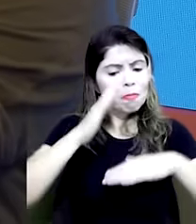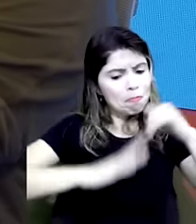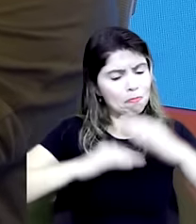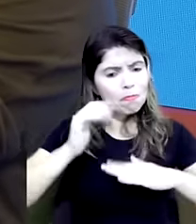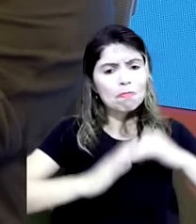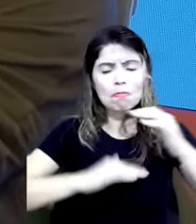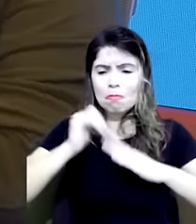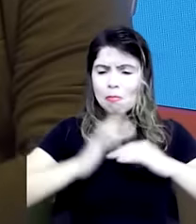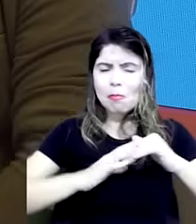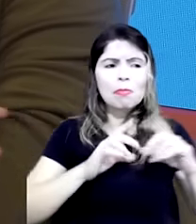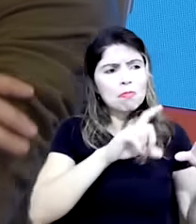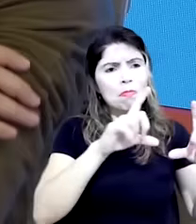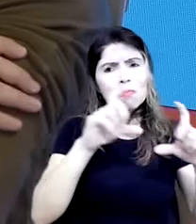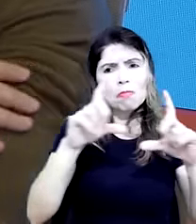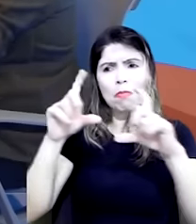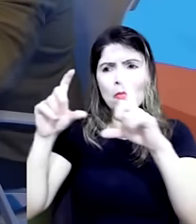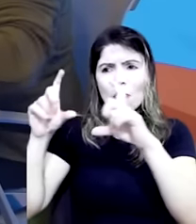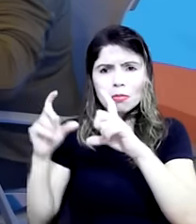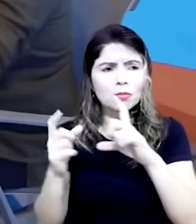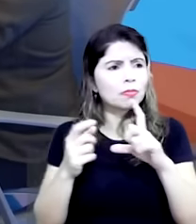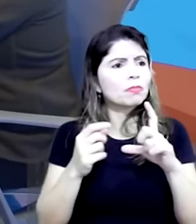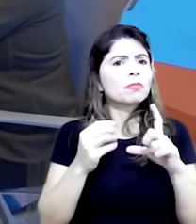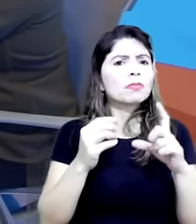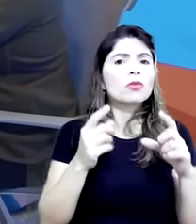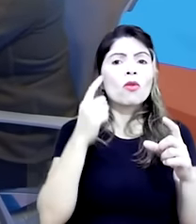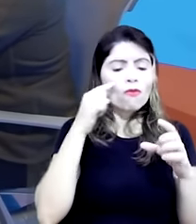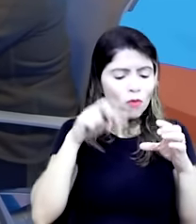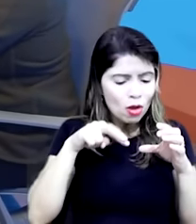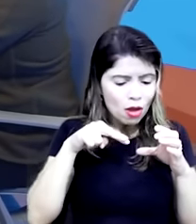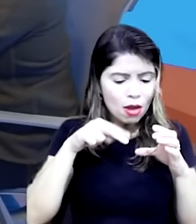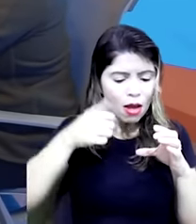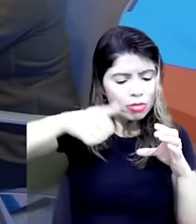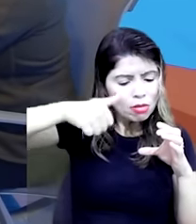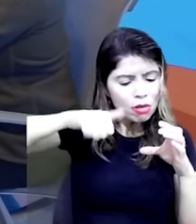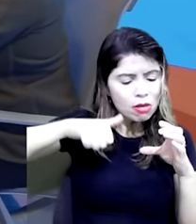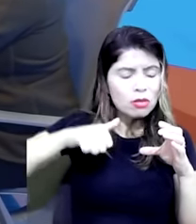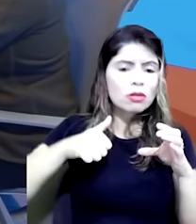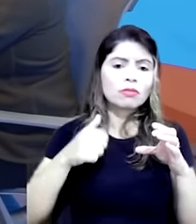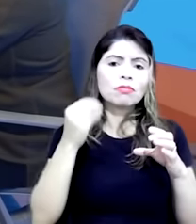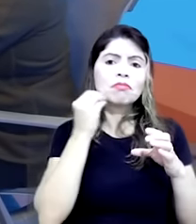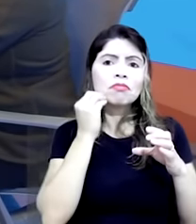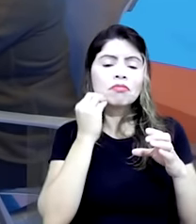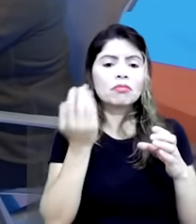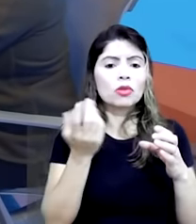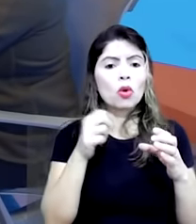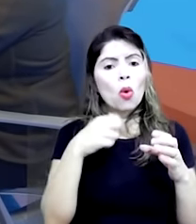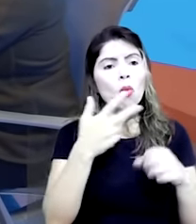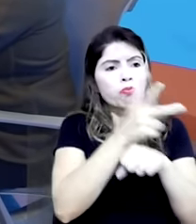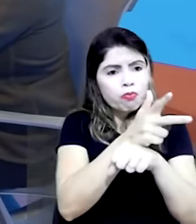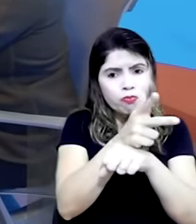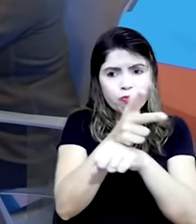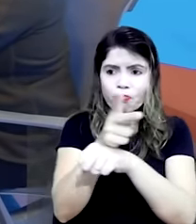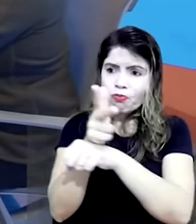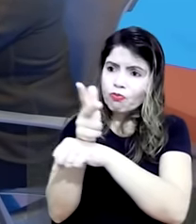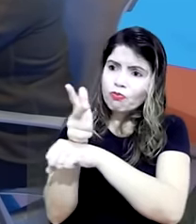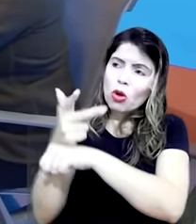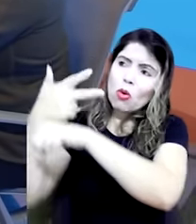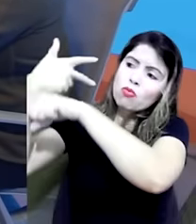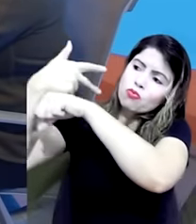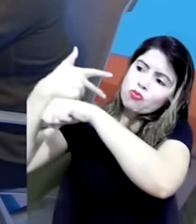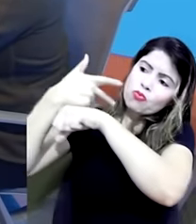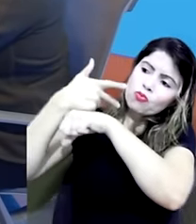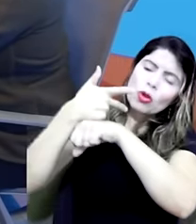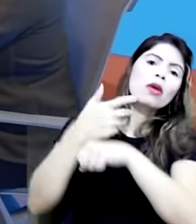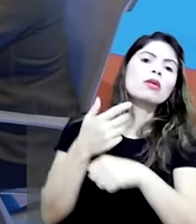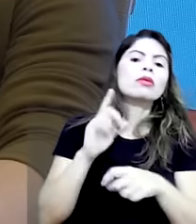alma do negócio não tem jeito você não vai ficar bom fazendo uma vez só você vai ficar bom fazendo várias vezes testando experimentando né Essas